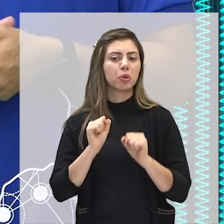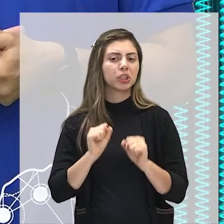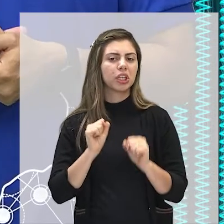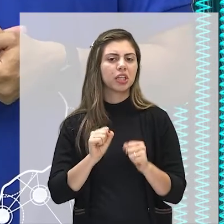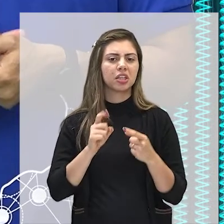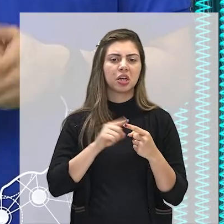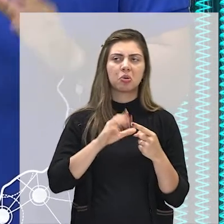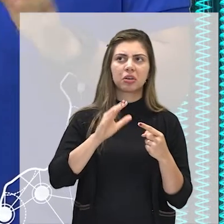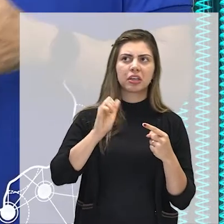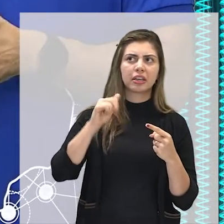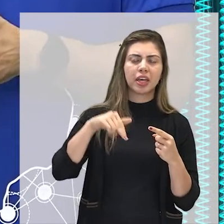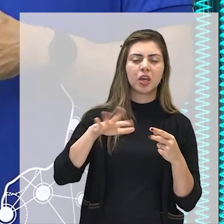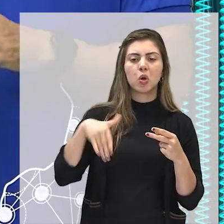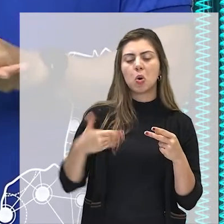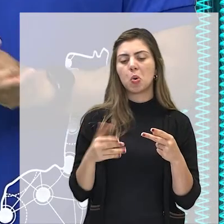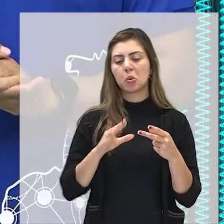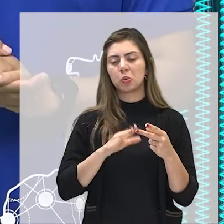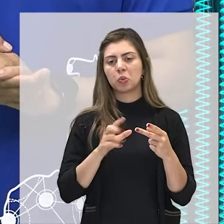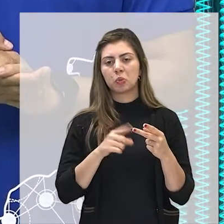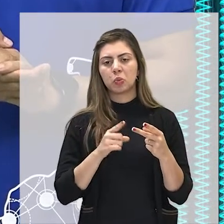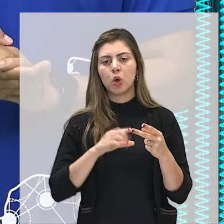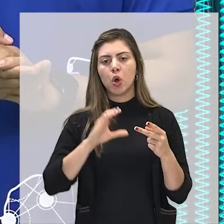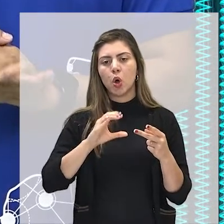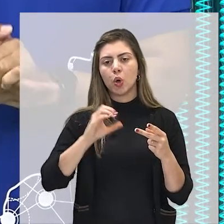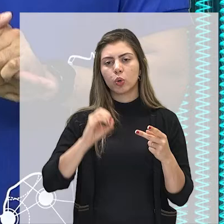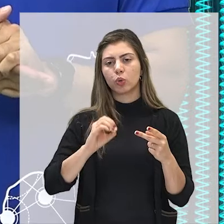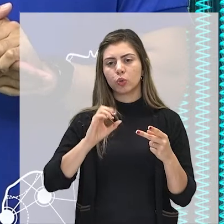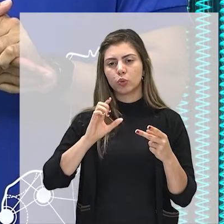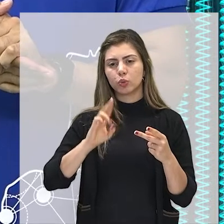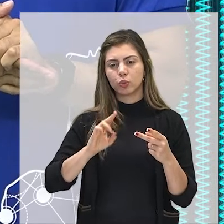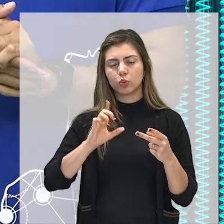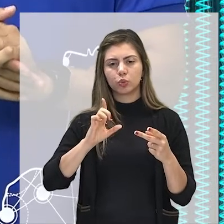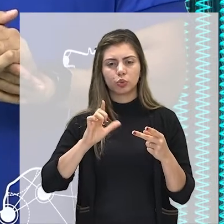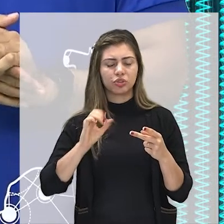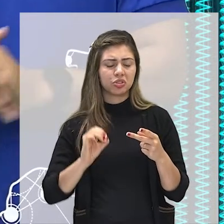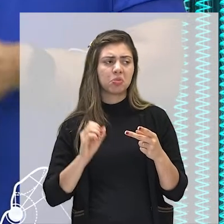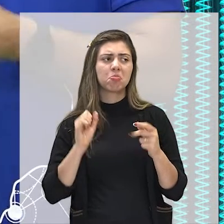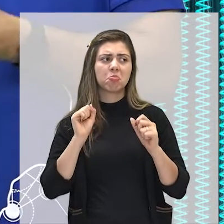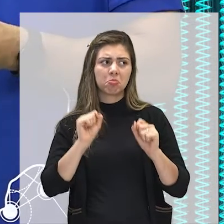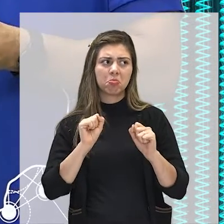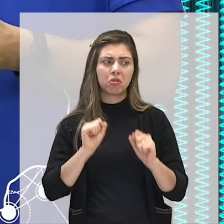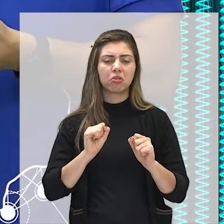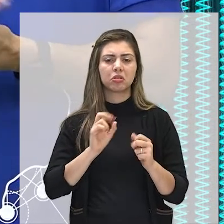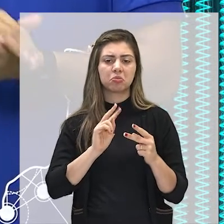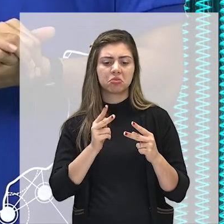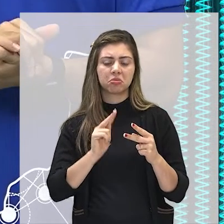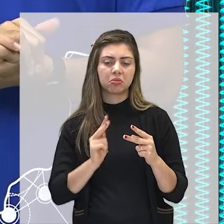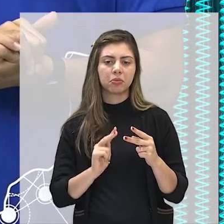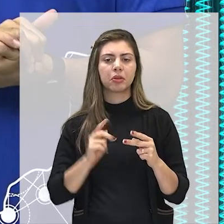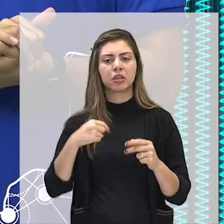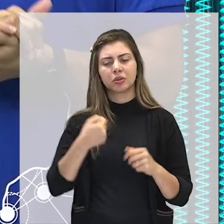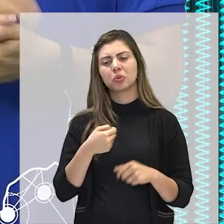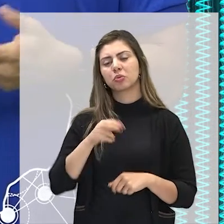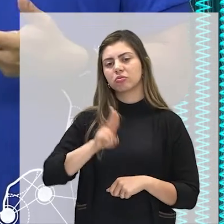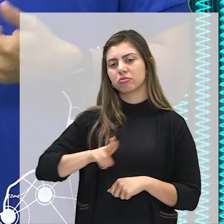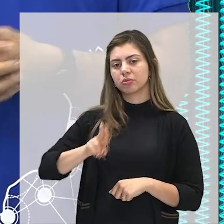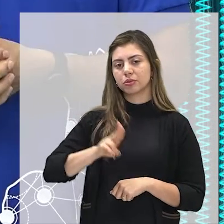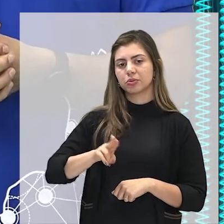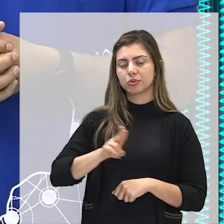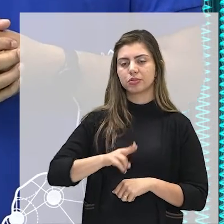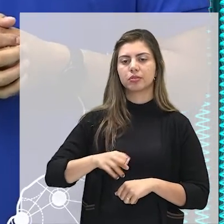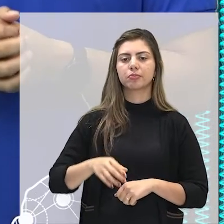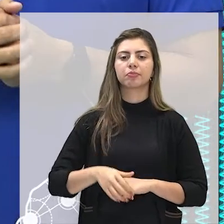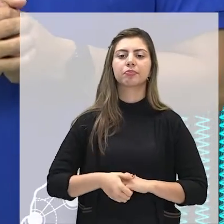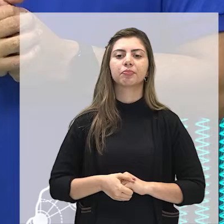qualquer uma das duas situações, mas também tem essas outras expressões, essas outras formas que são bastante comuns aí no dia a